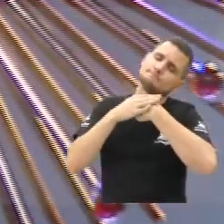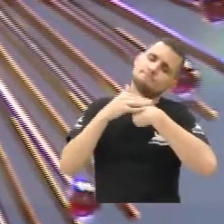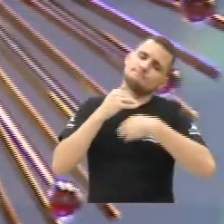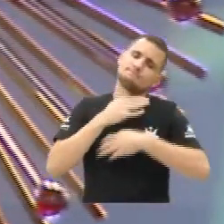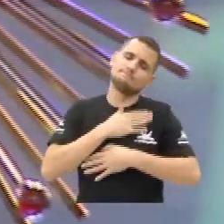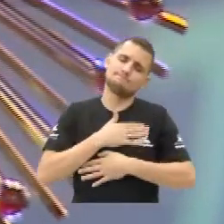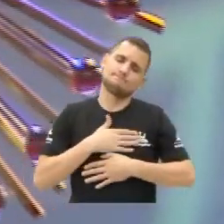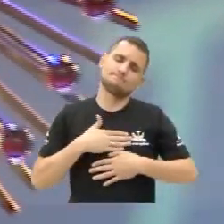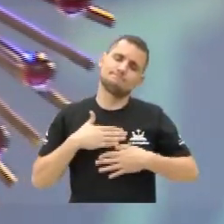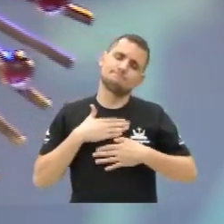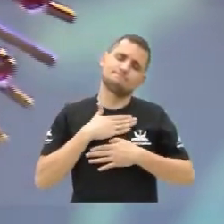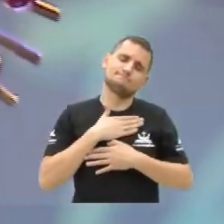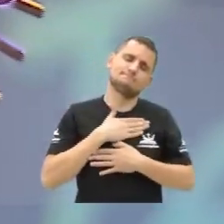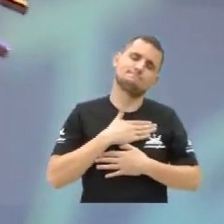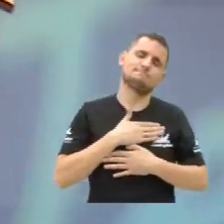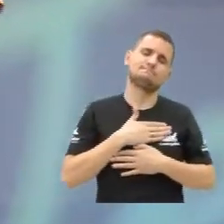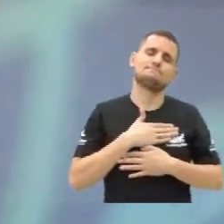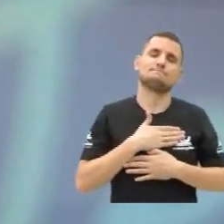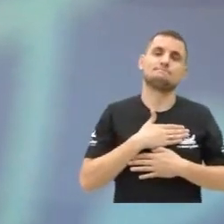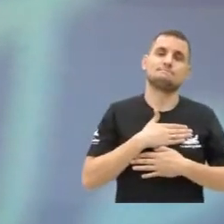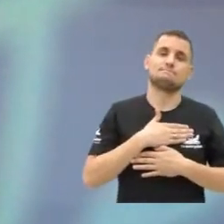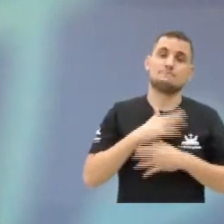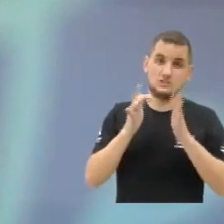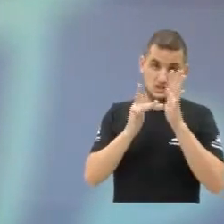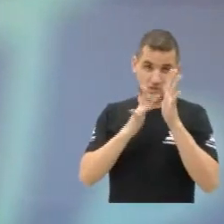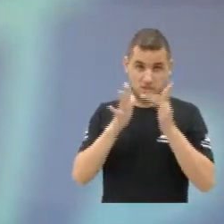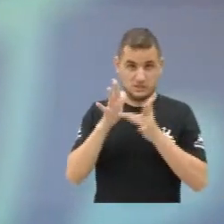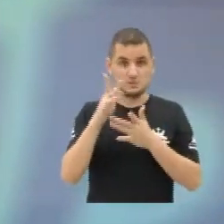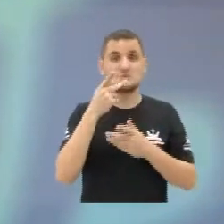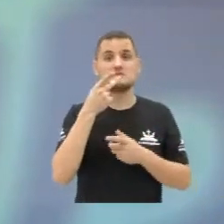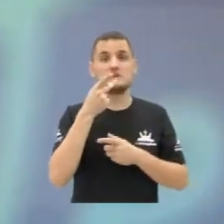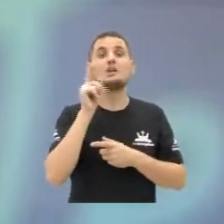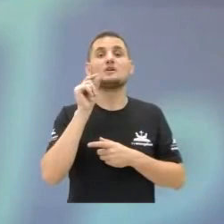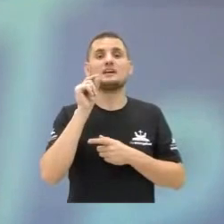vai, cante, eu te levantarei. Eu te